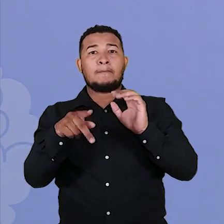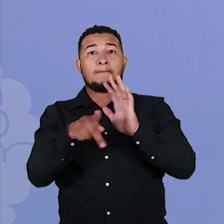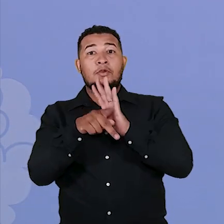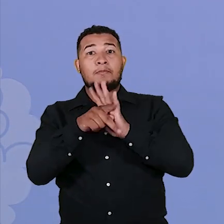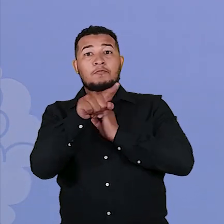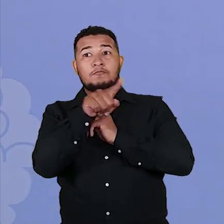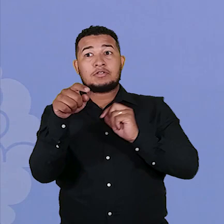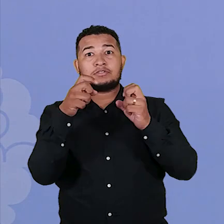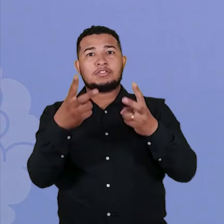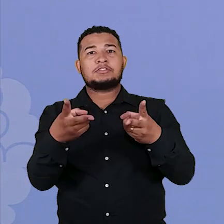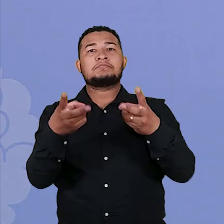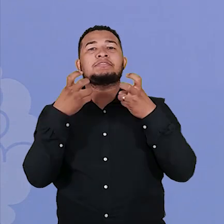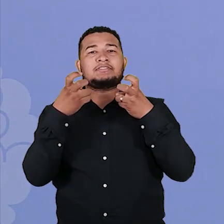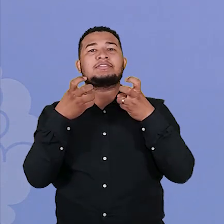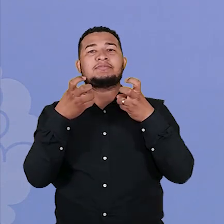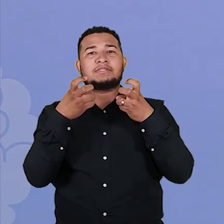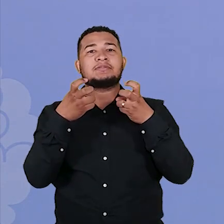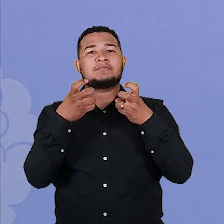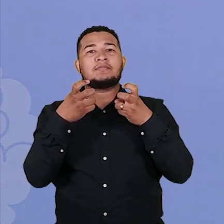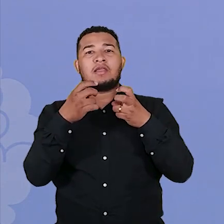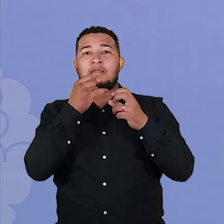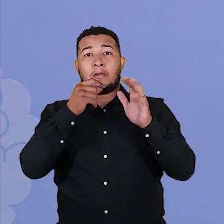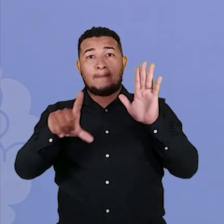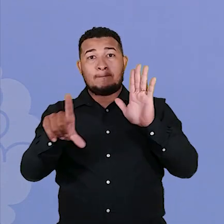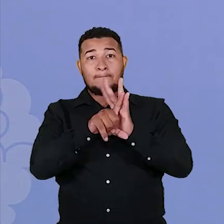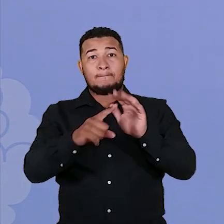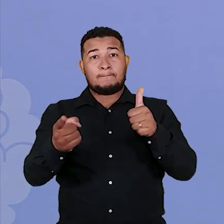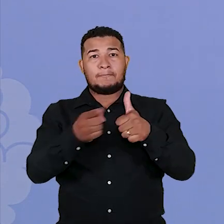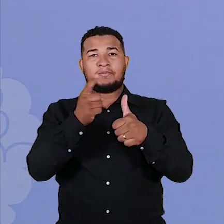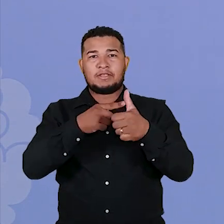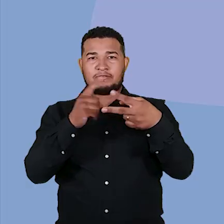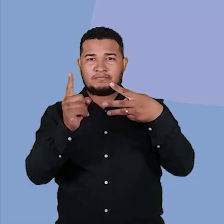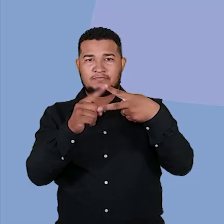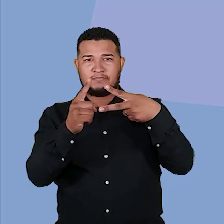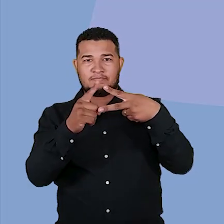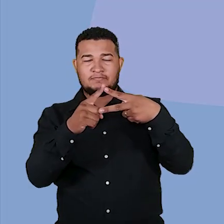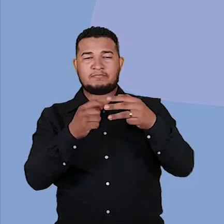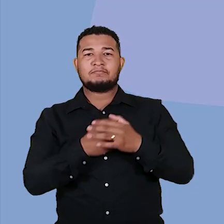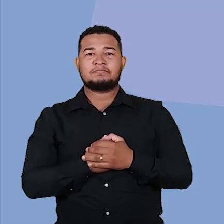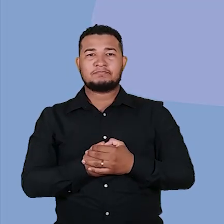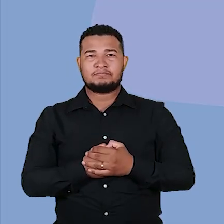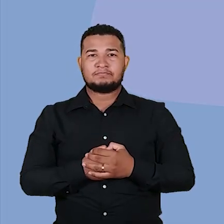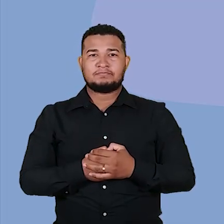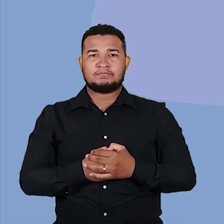para exemplificar essa a sua primeira lei de newton